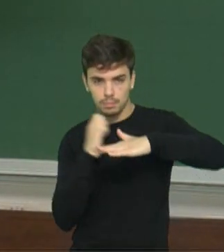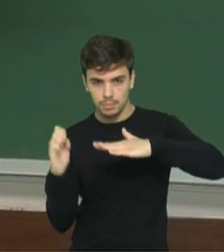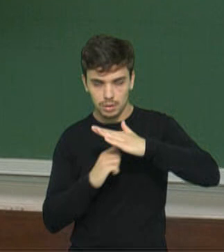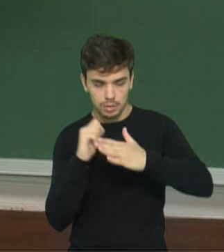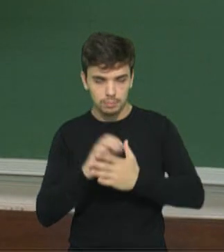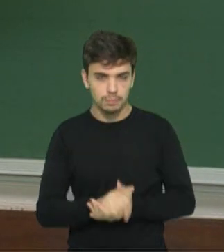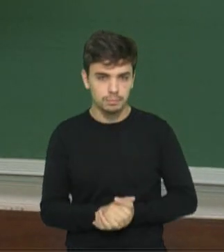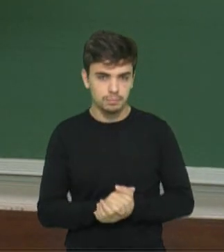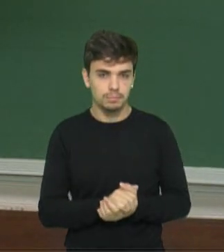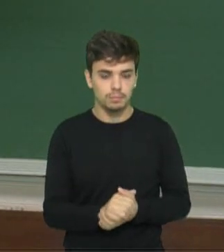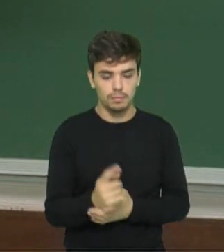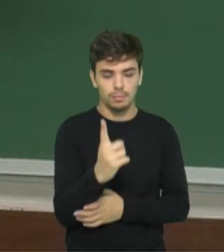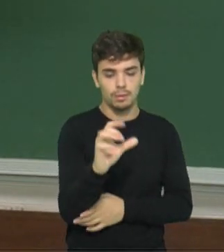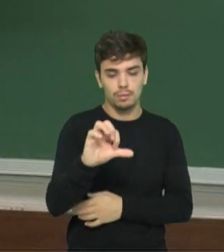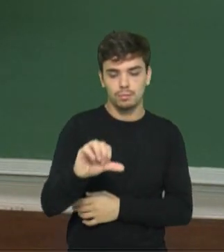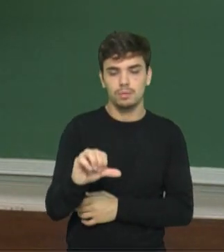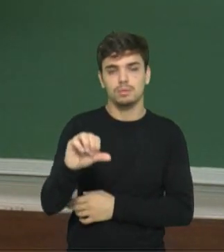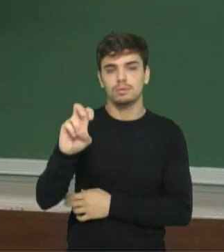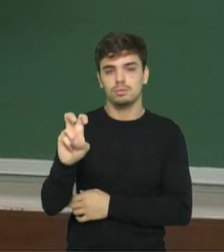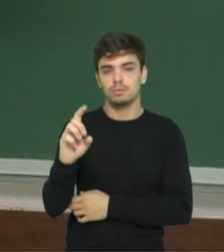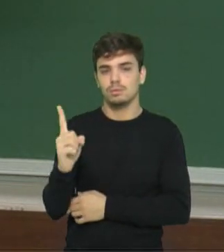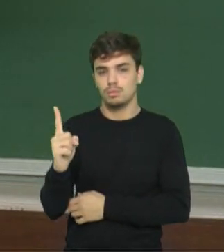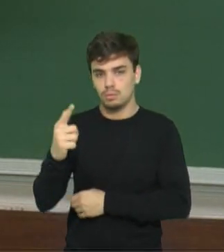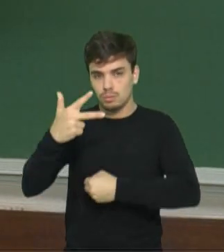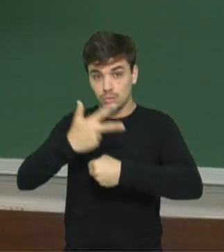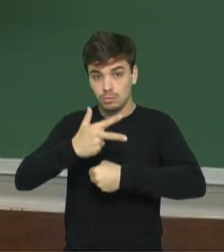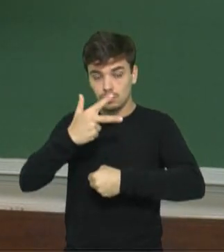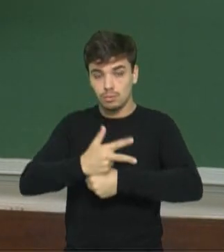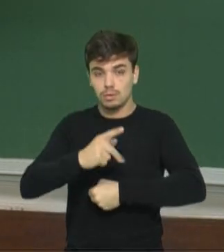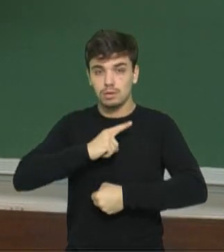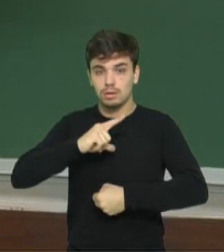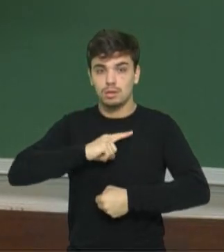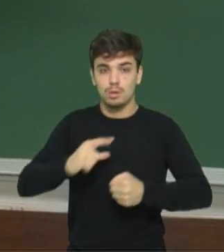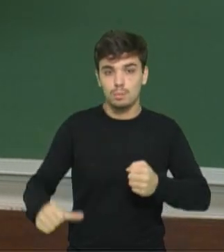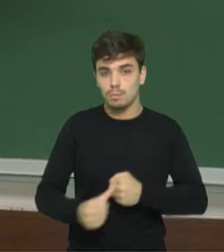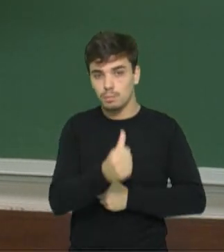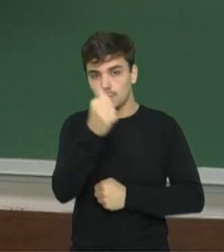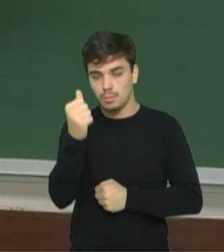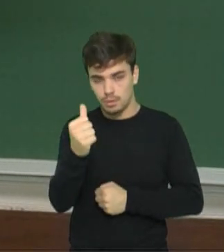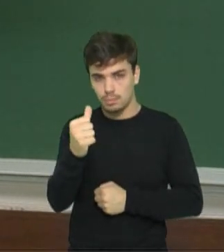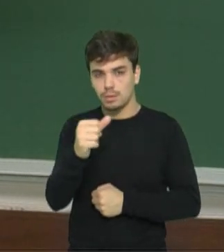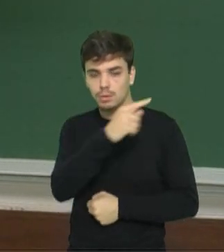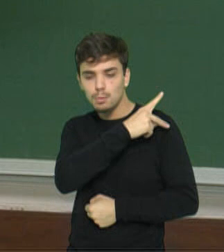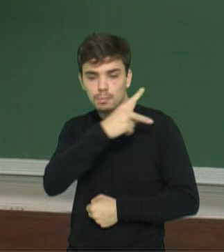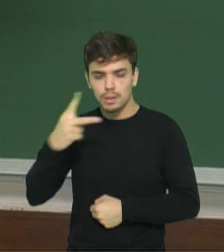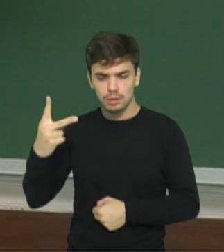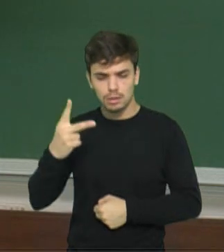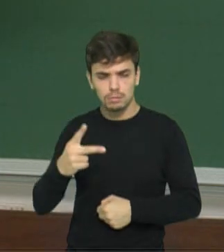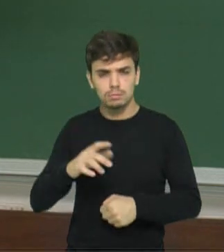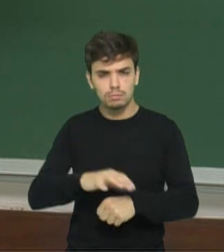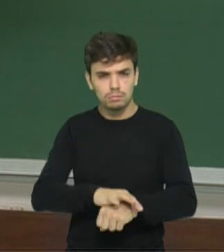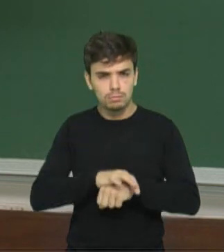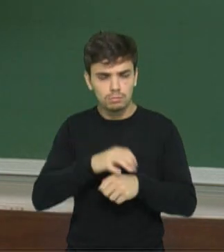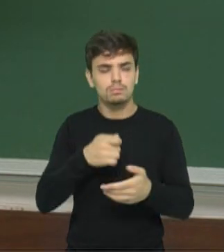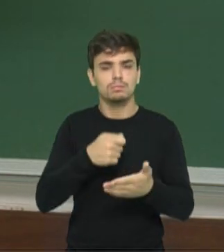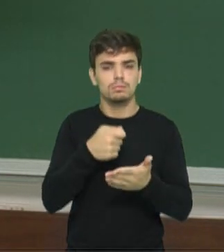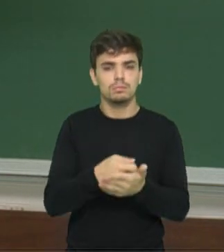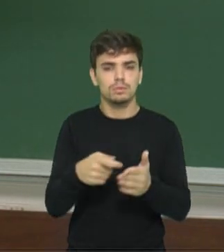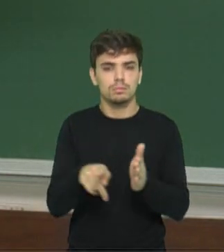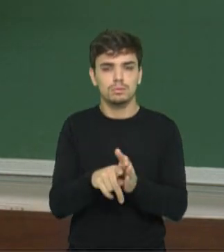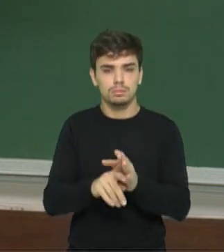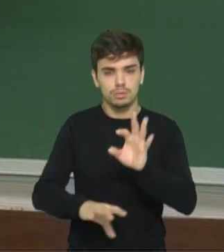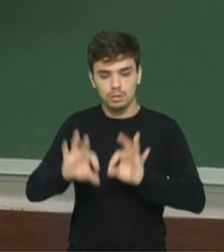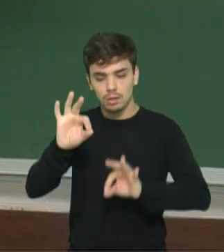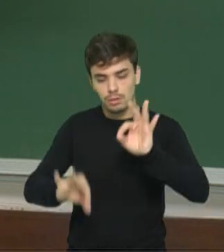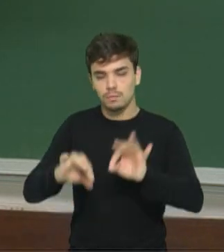E daí, em 1951, a Guatemala elege o seu primeiro presidente comprometido com as reformas